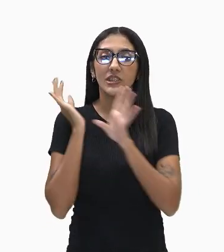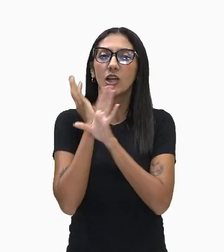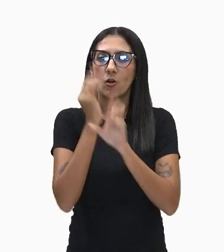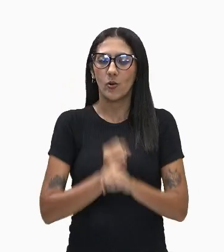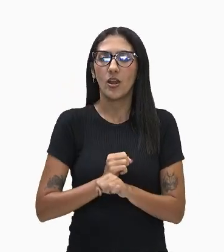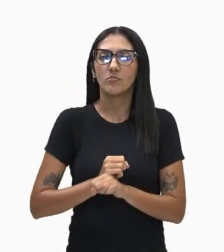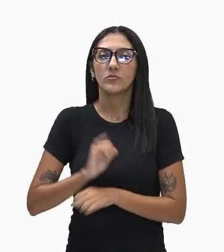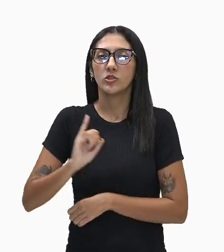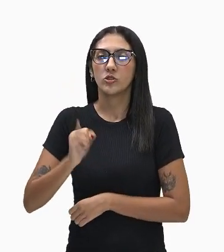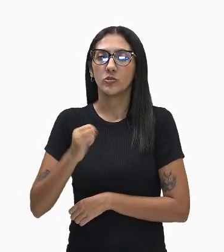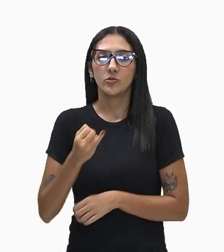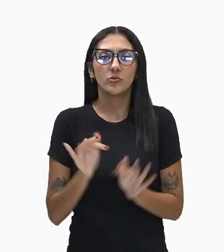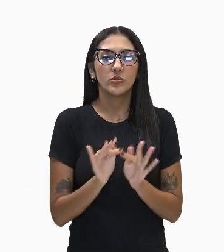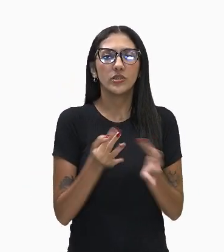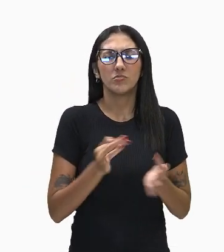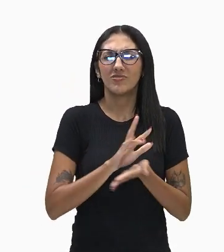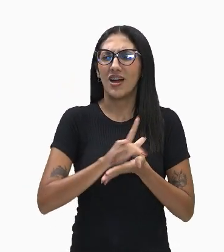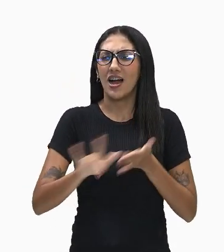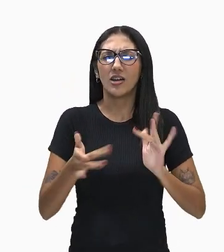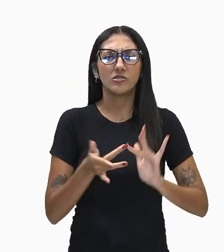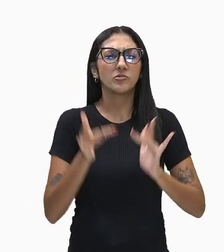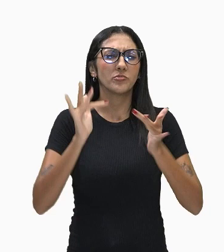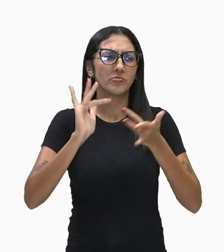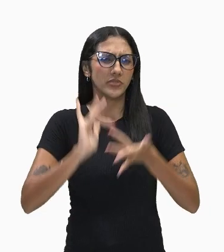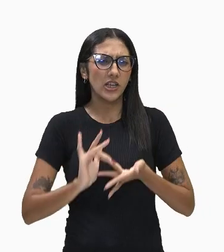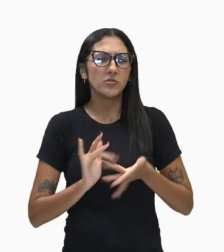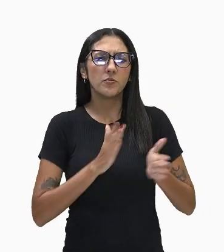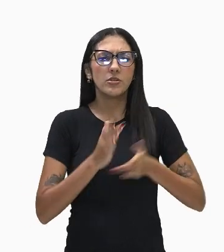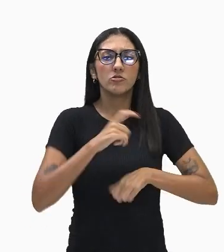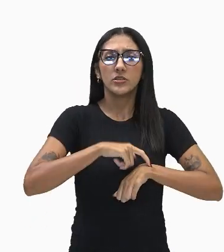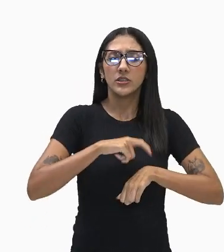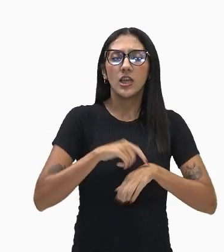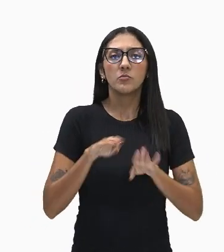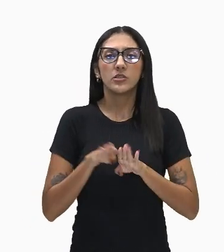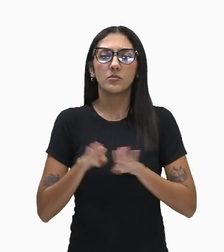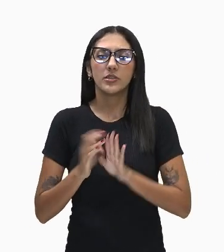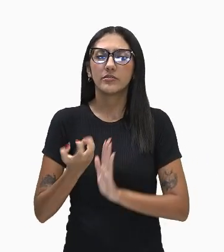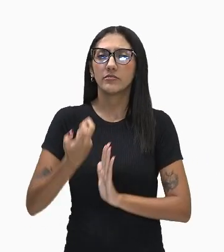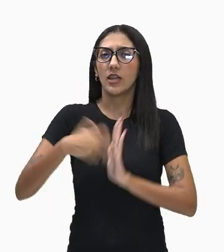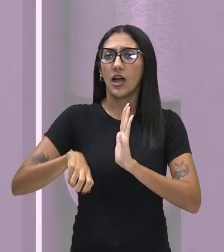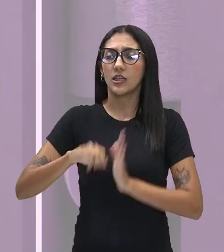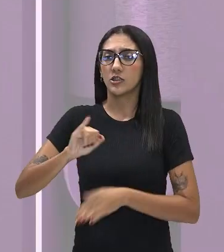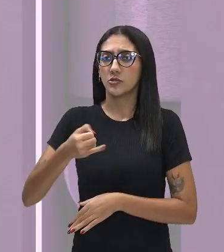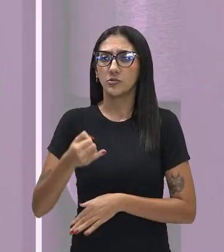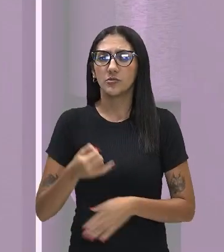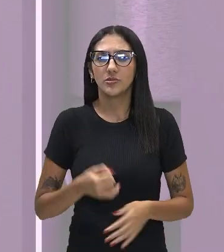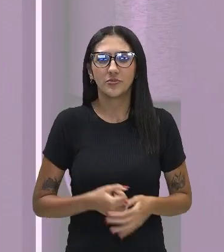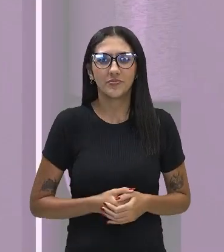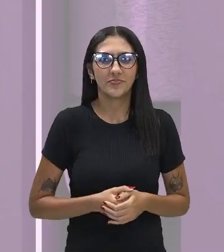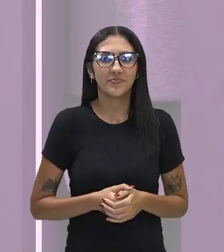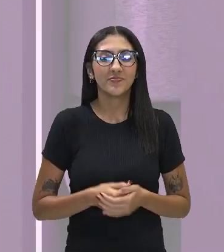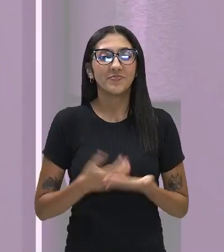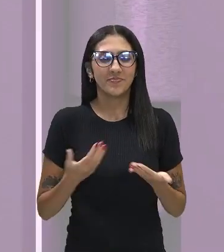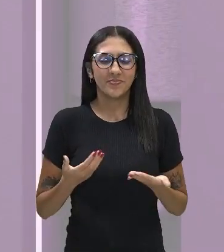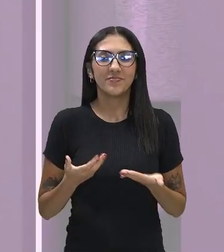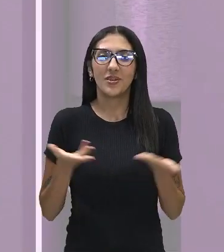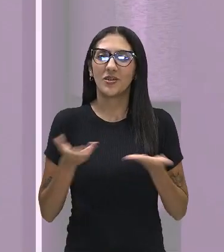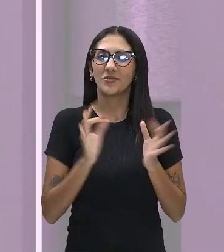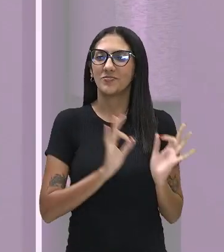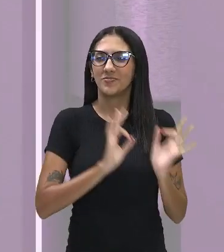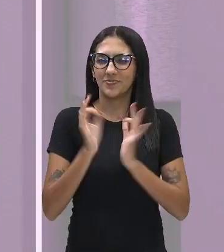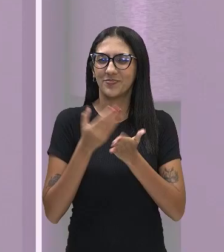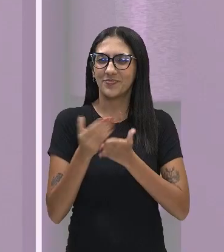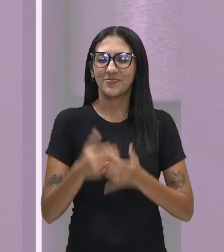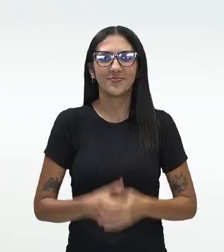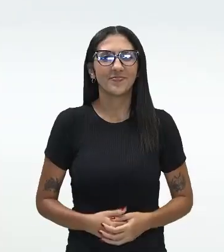juros simples em diversos contextos de tempo e taxa de juros. Então, sem mais delongas,